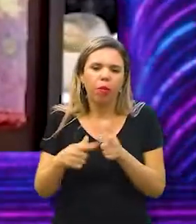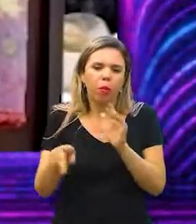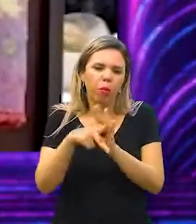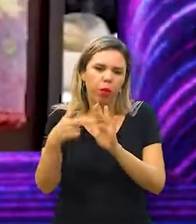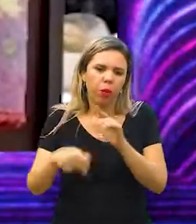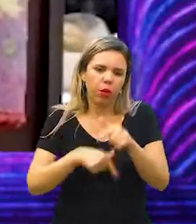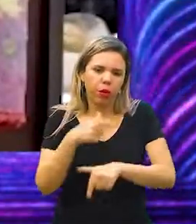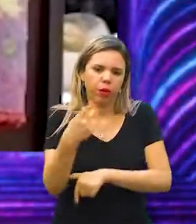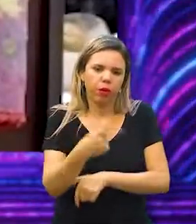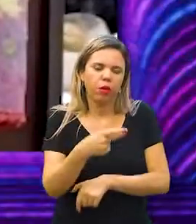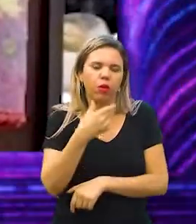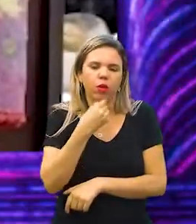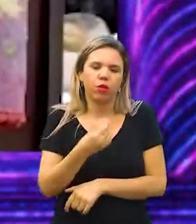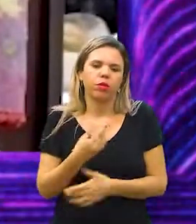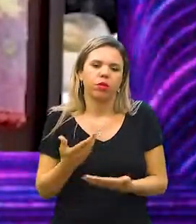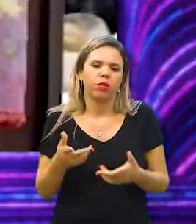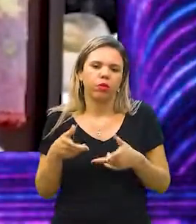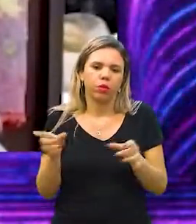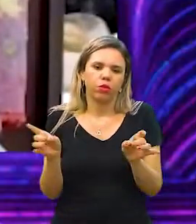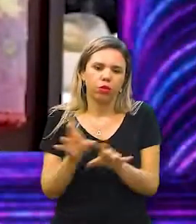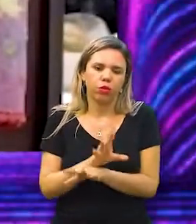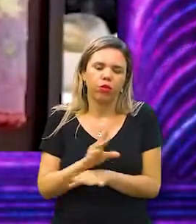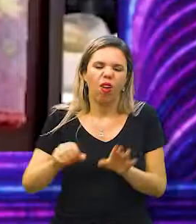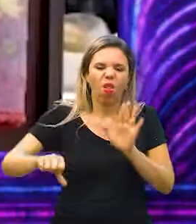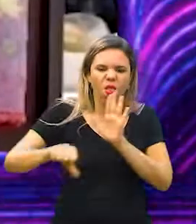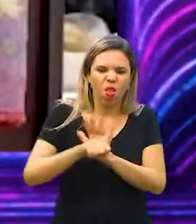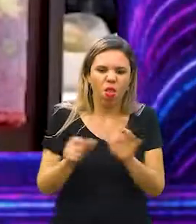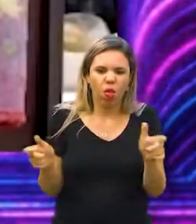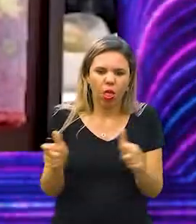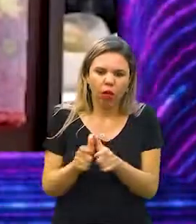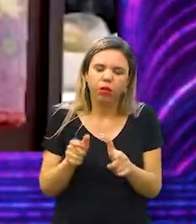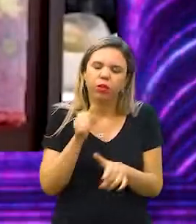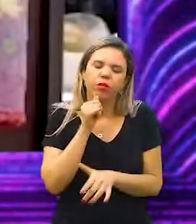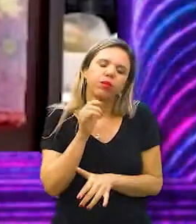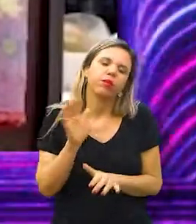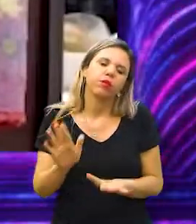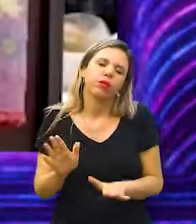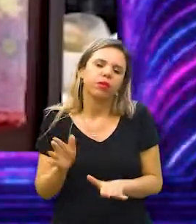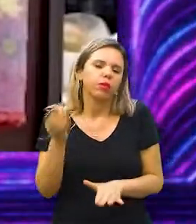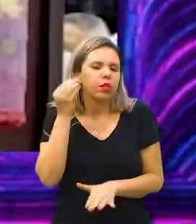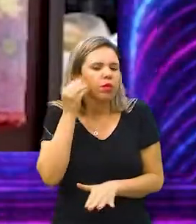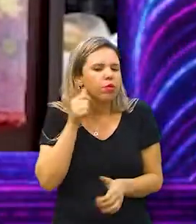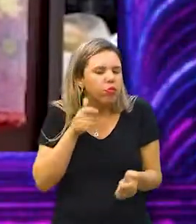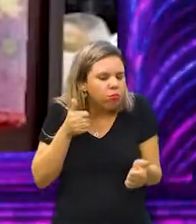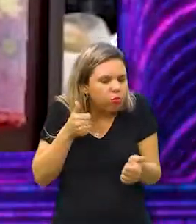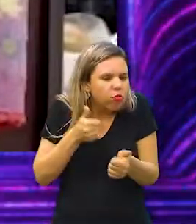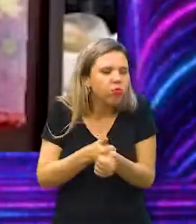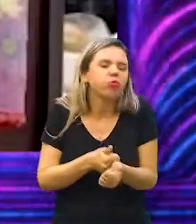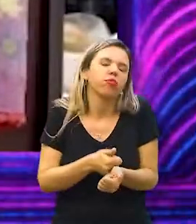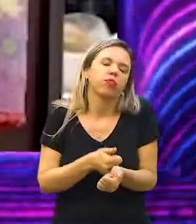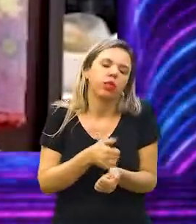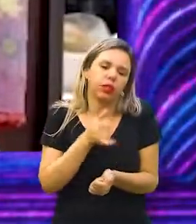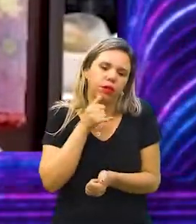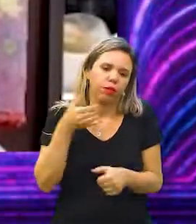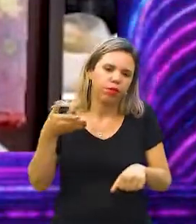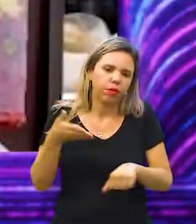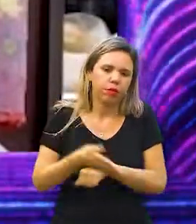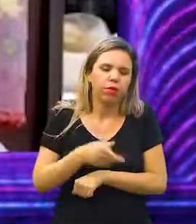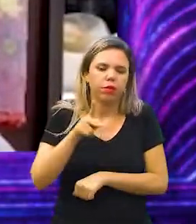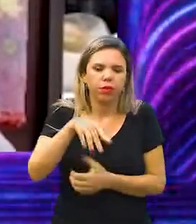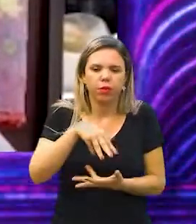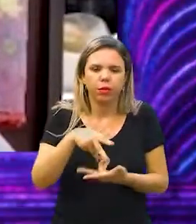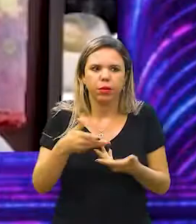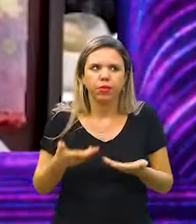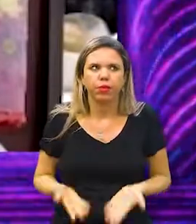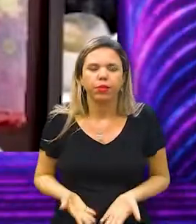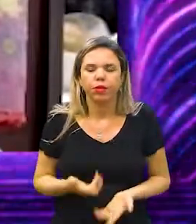os próprios trabalhos dele, criminoso, para tentar... porque assim, quando você